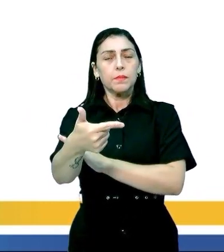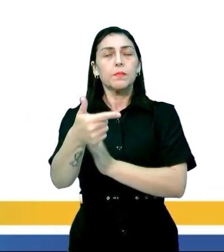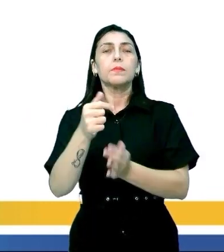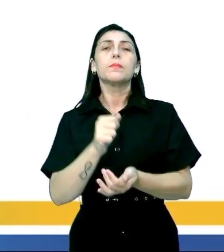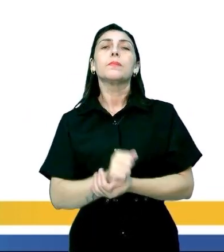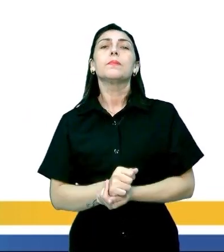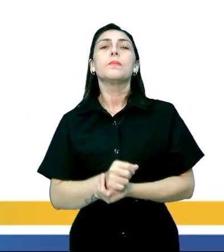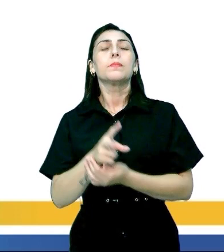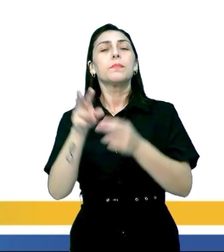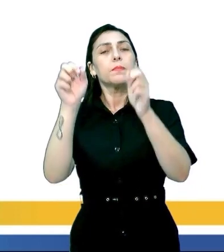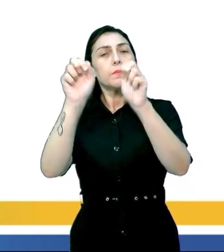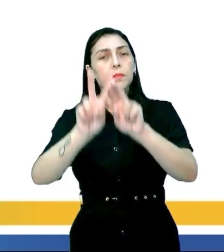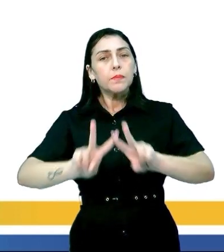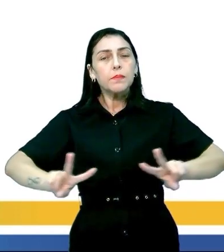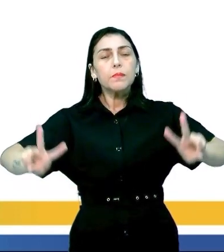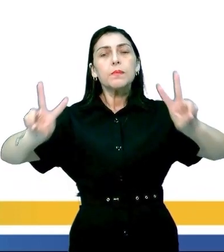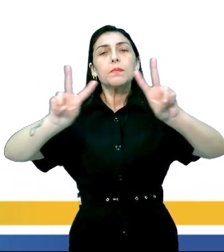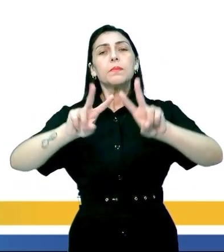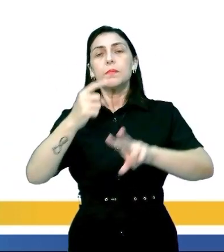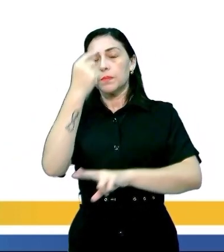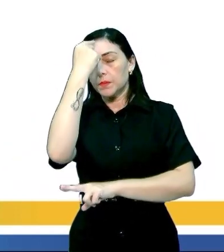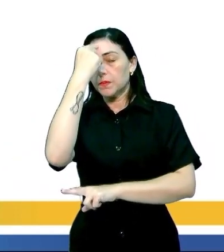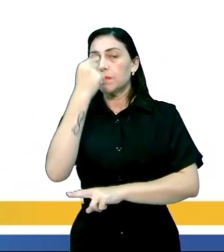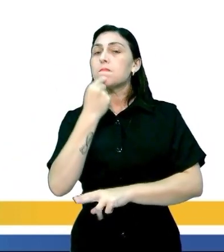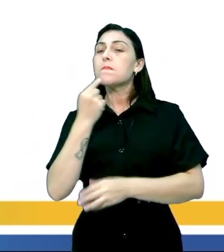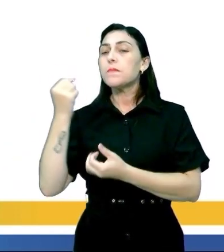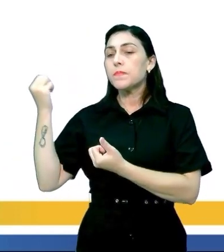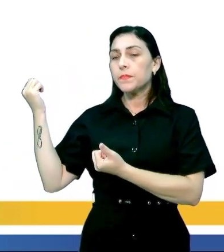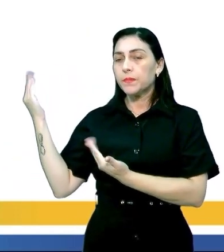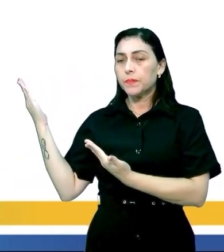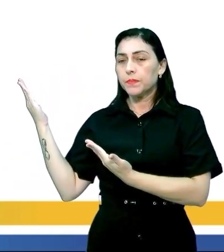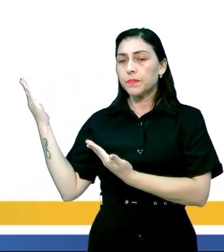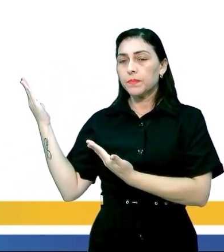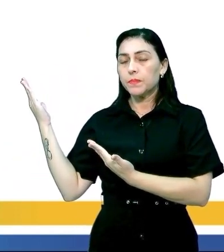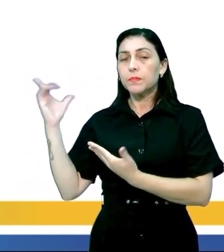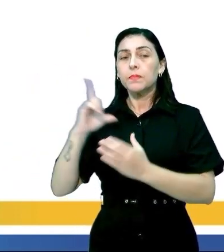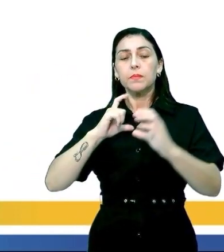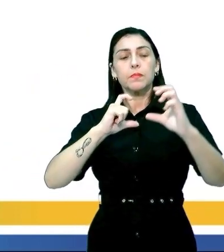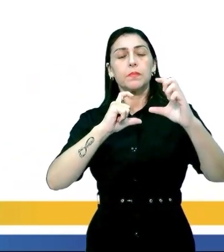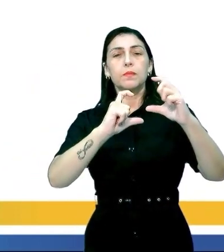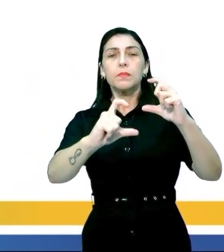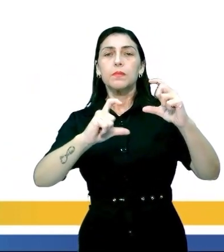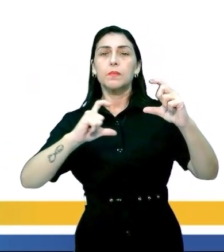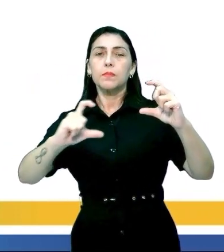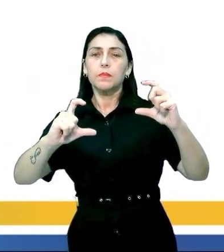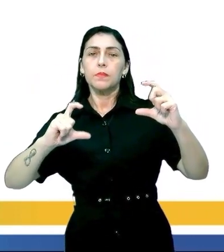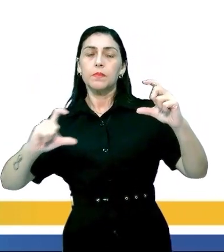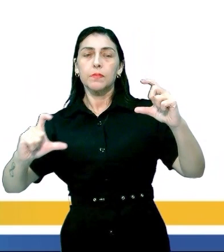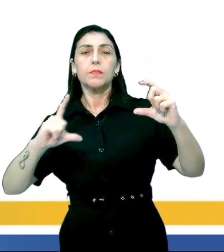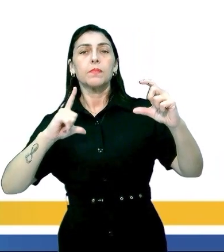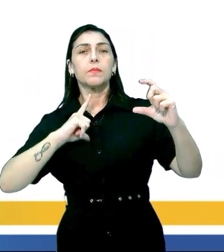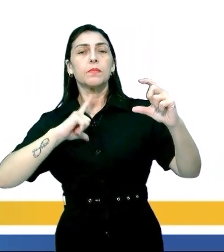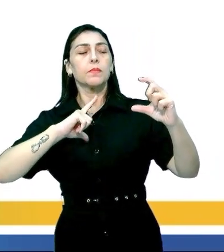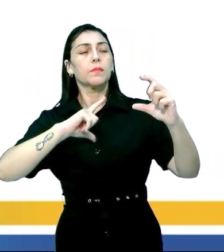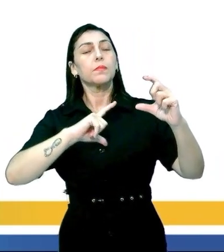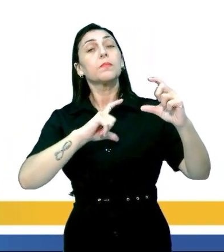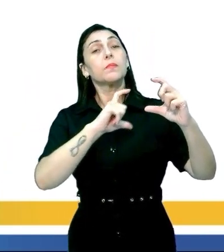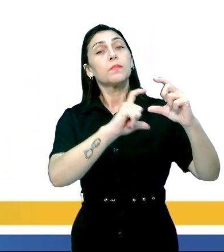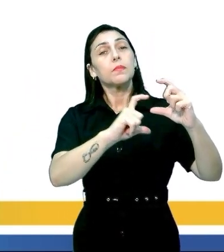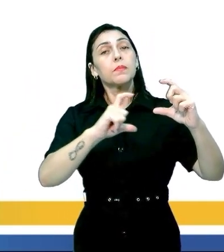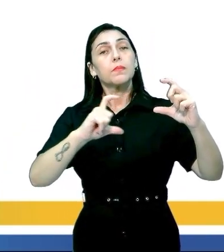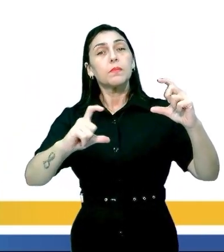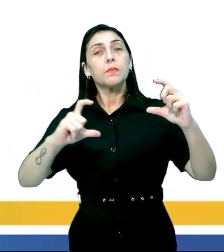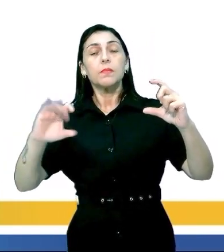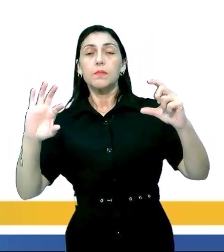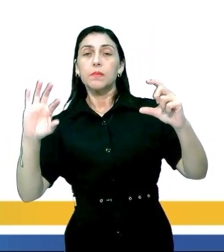que você vai visualizar essa imagem. Nós temos aí uma charge, né? Nós temos 3